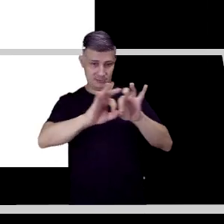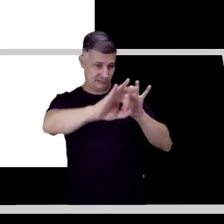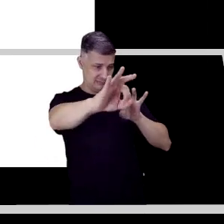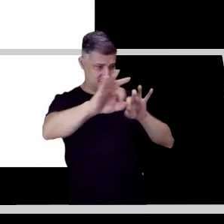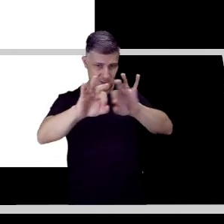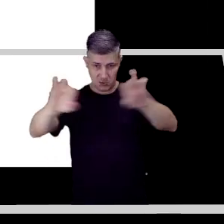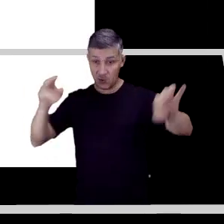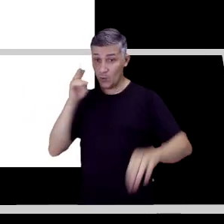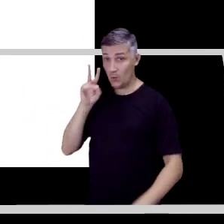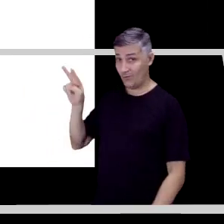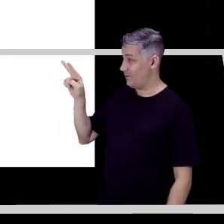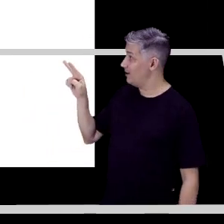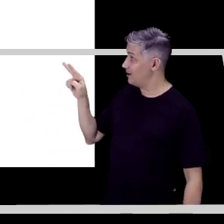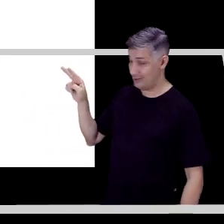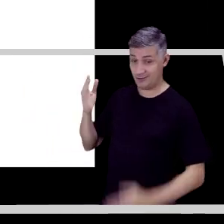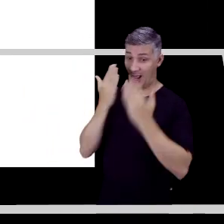gente aqui está vendo